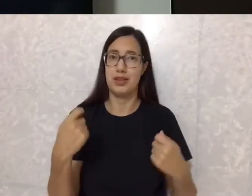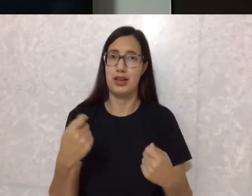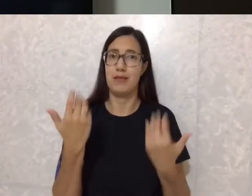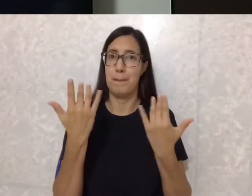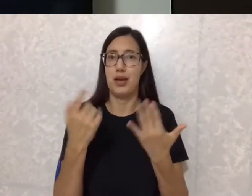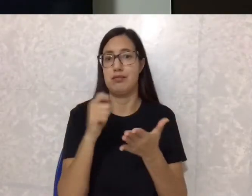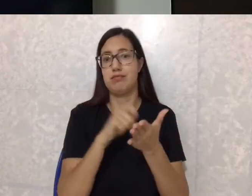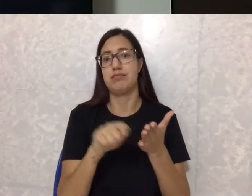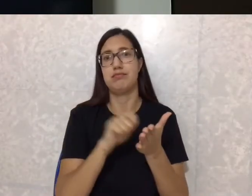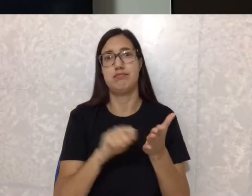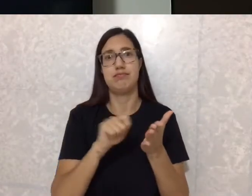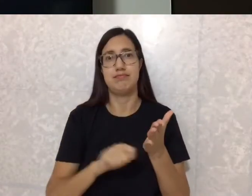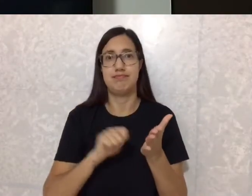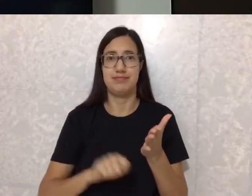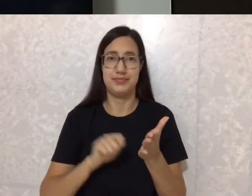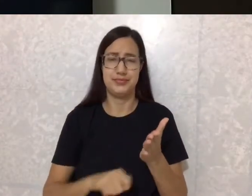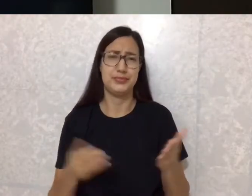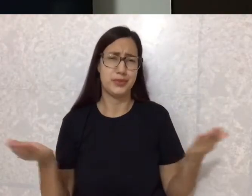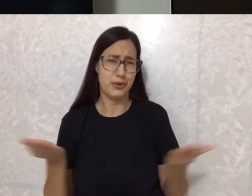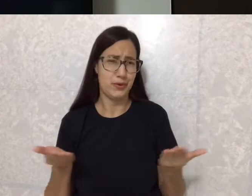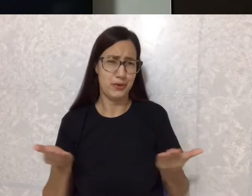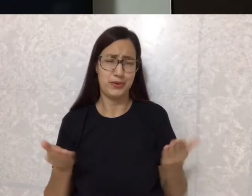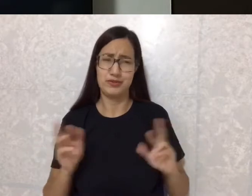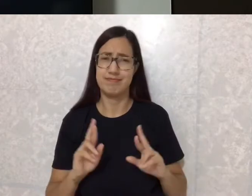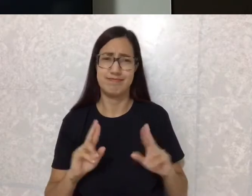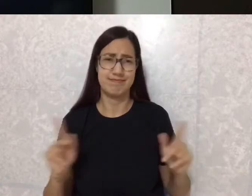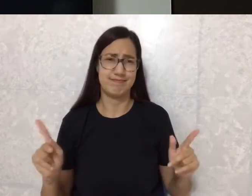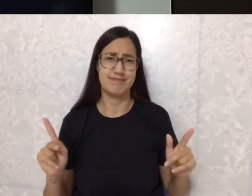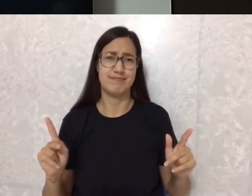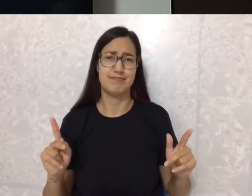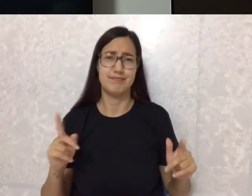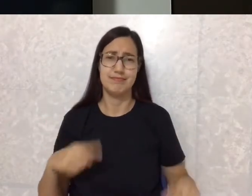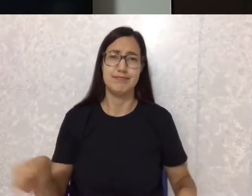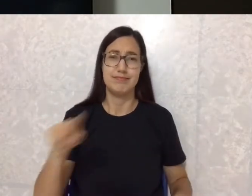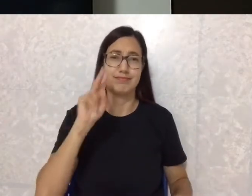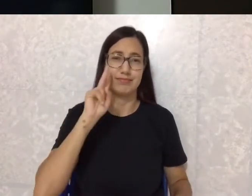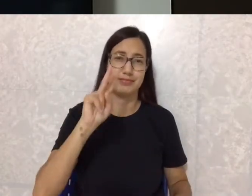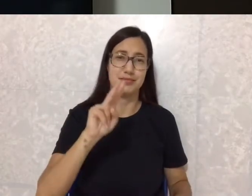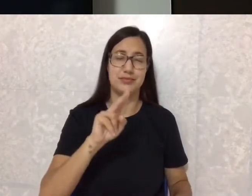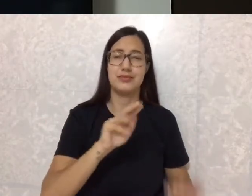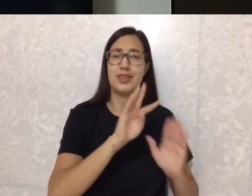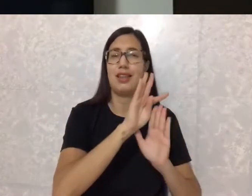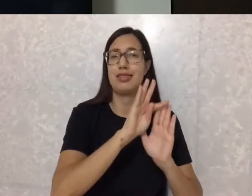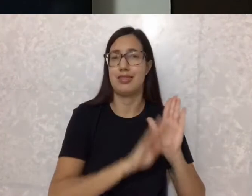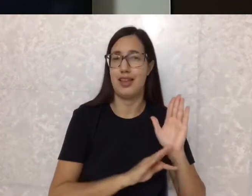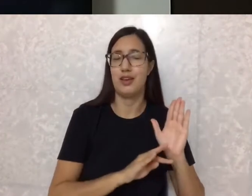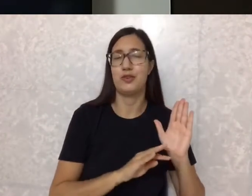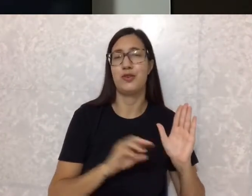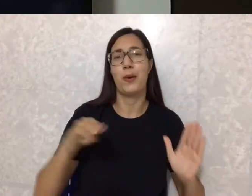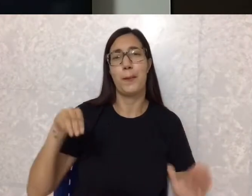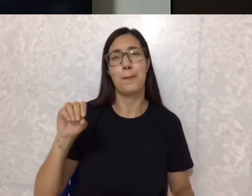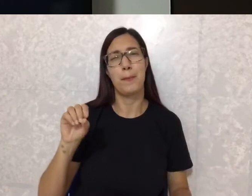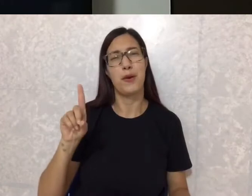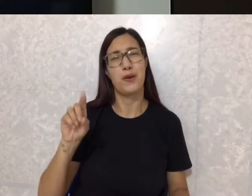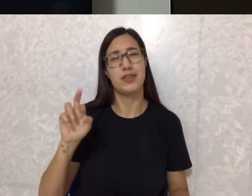a padronização. Mas assim, hoje em dia, se você pegar um processador de texto moderno para trabalho acadêmico, né, e pegar um